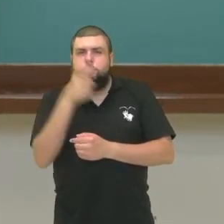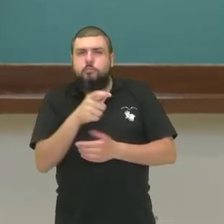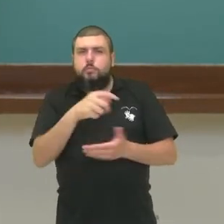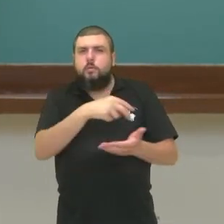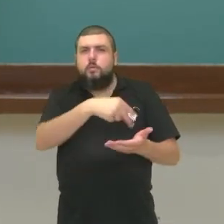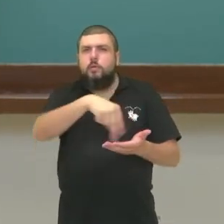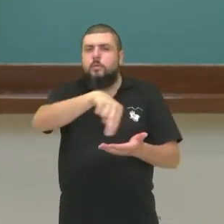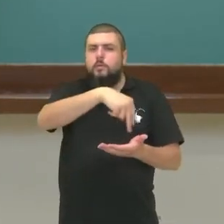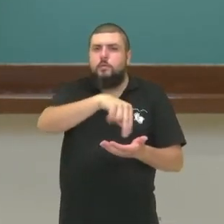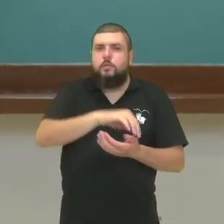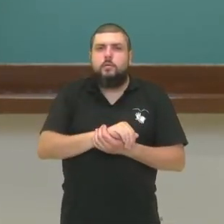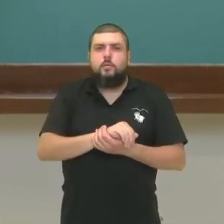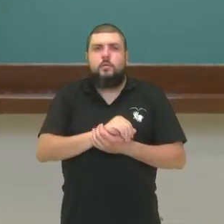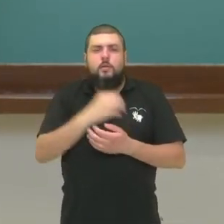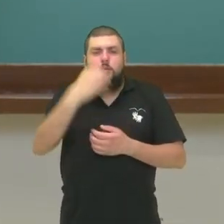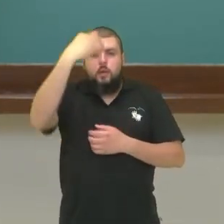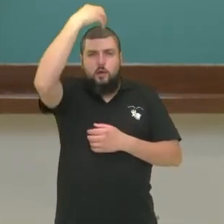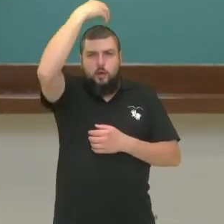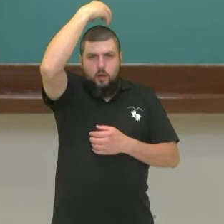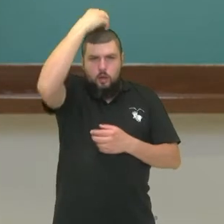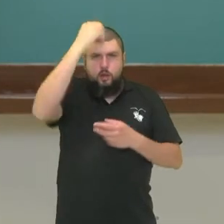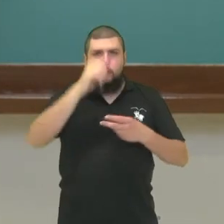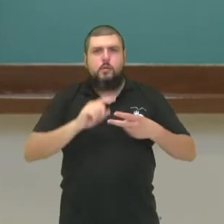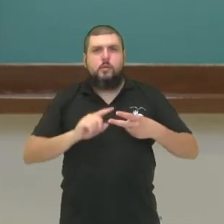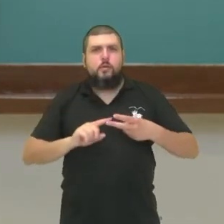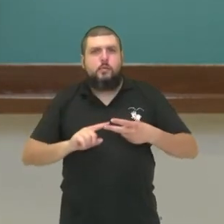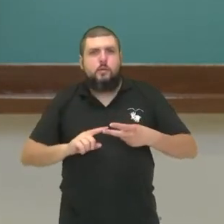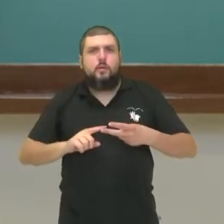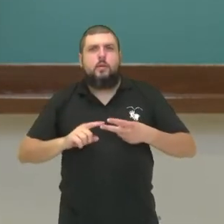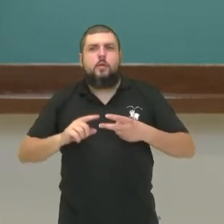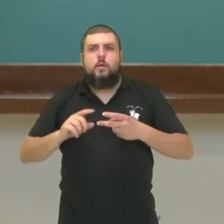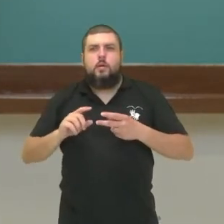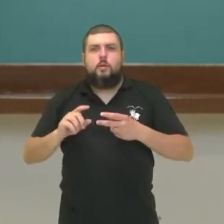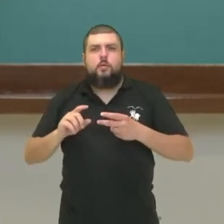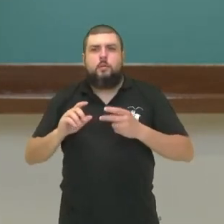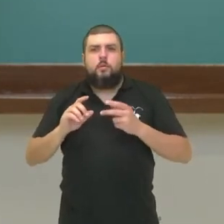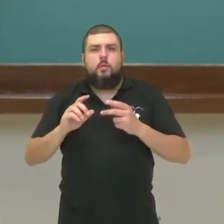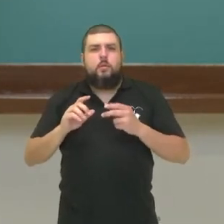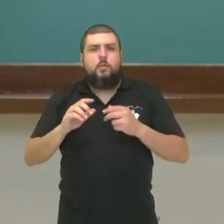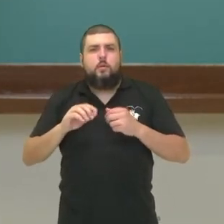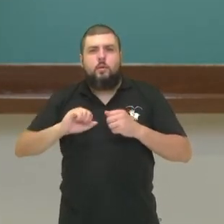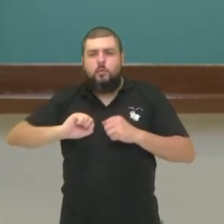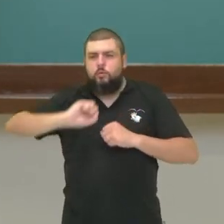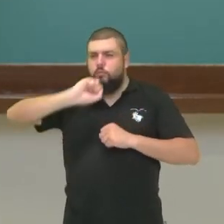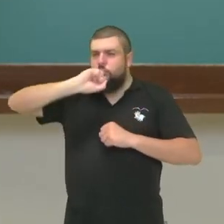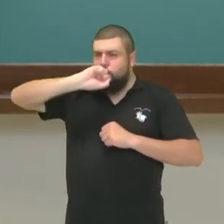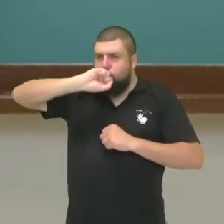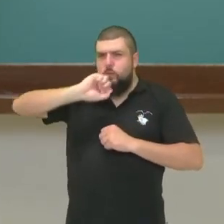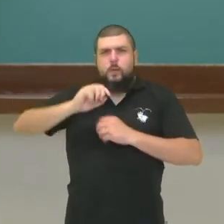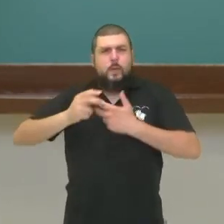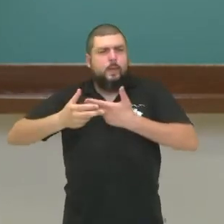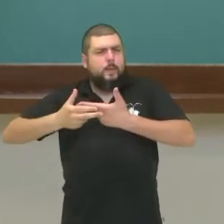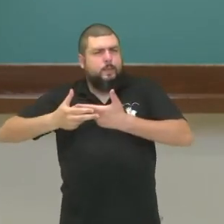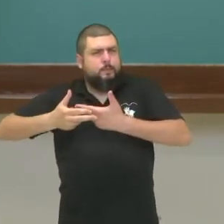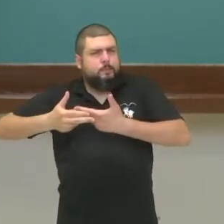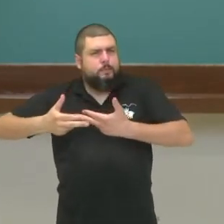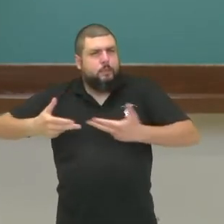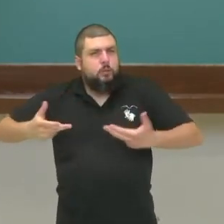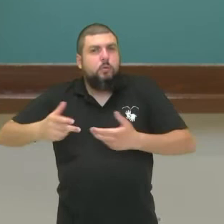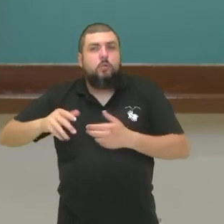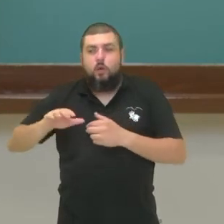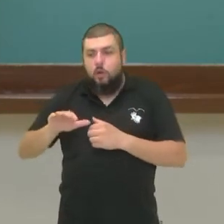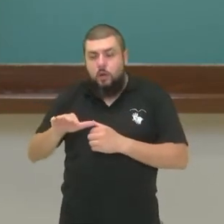os reis, né, a sua corte toda, os bispos, né, os marqueses, essa